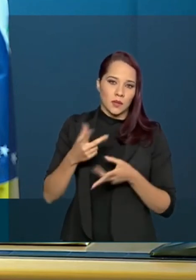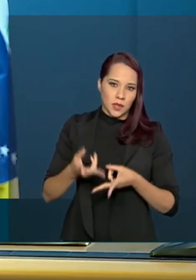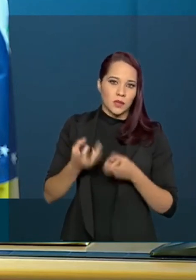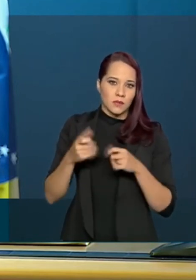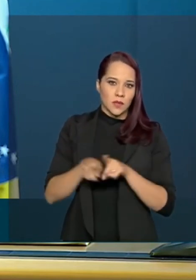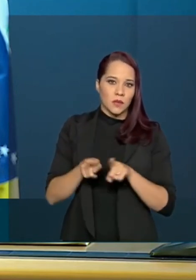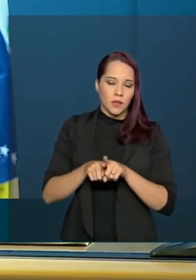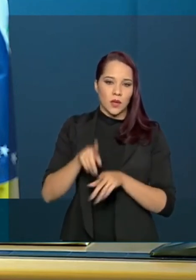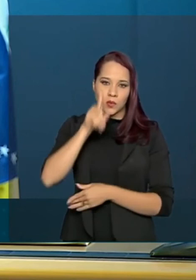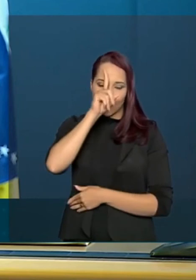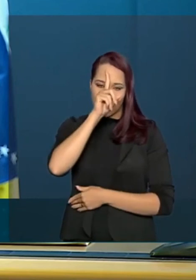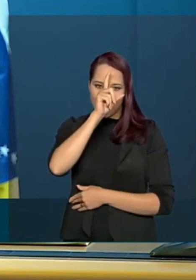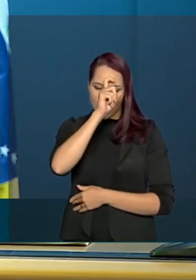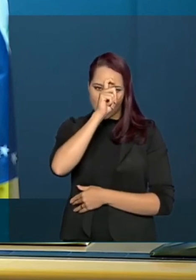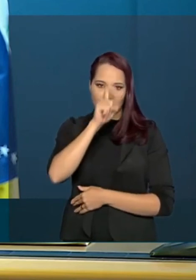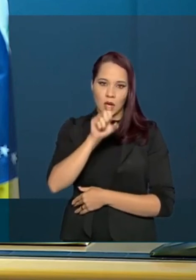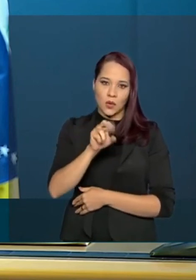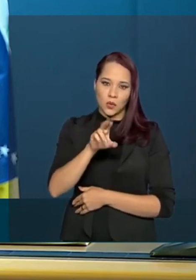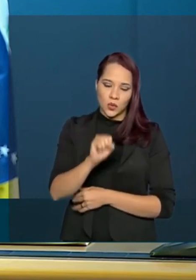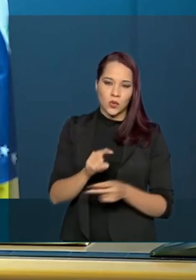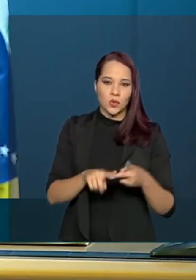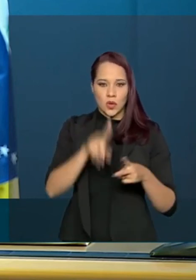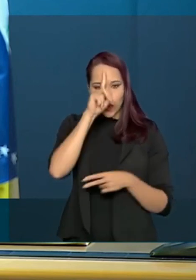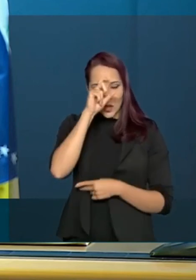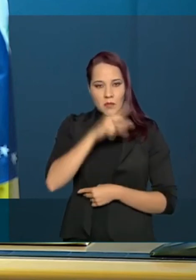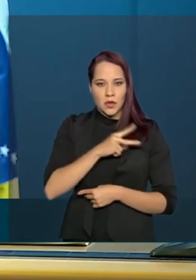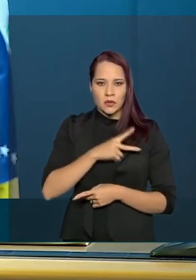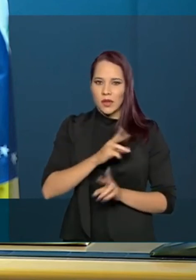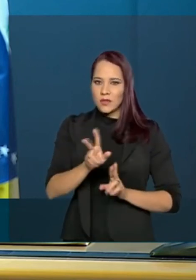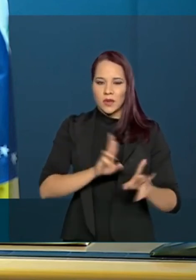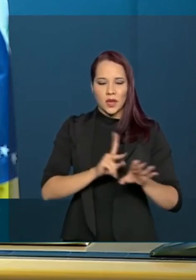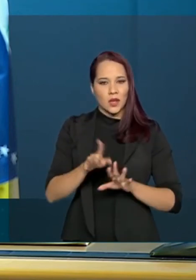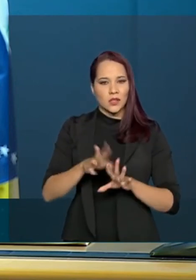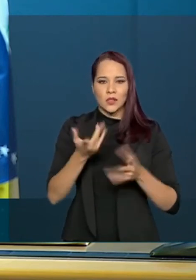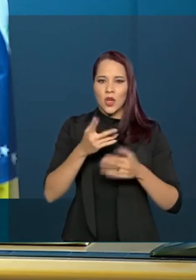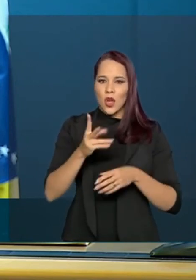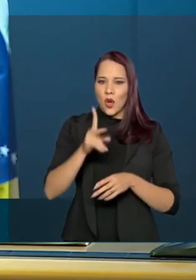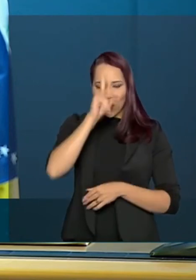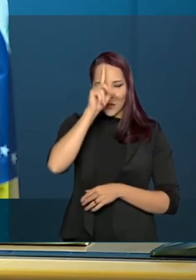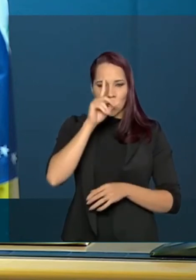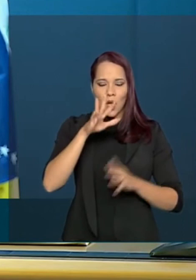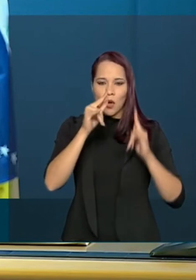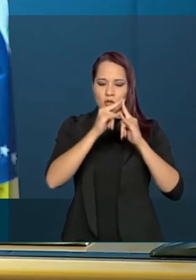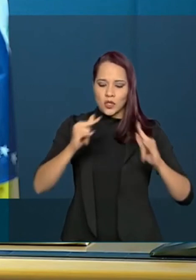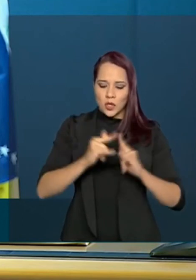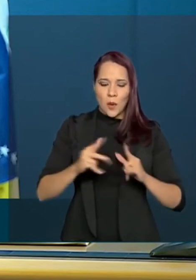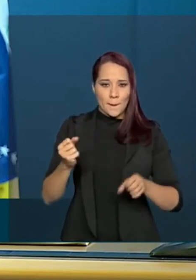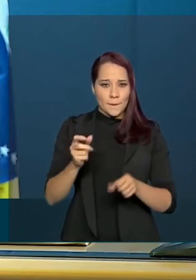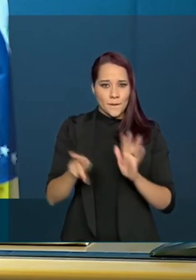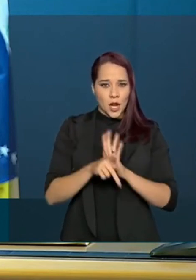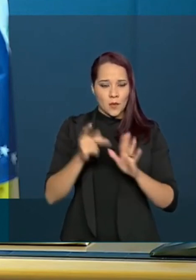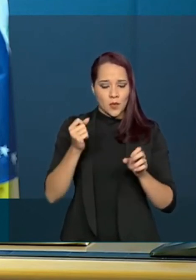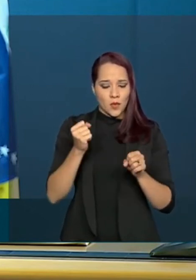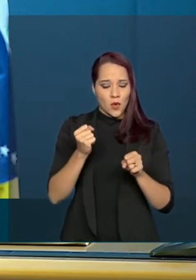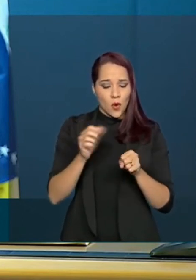observado nos hospitais do SUS, os hospitais privados, vários hospitais de campanha sendo, inclusive, desmobilizados por falta